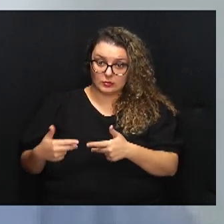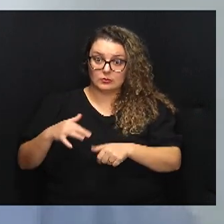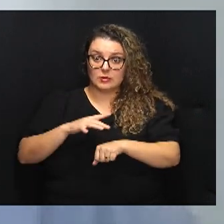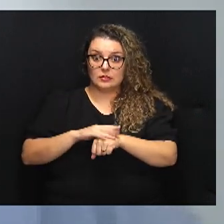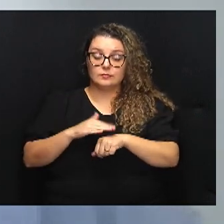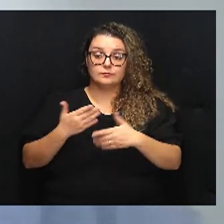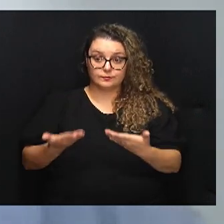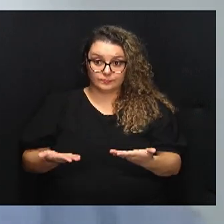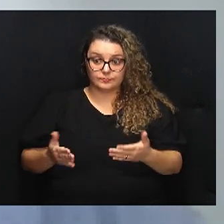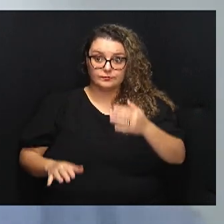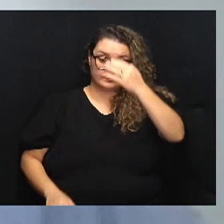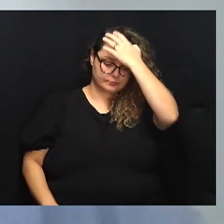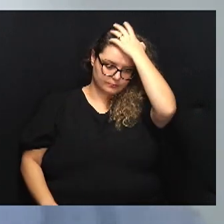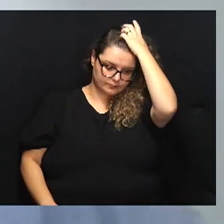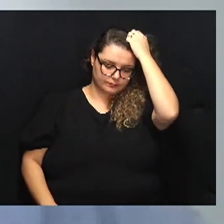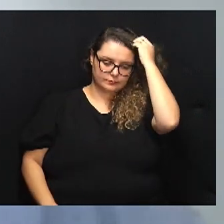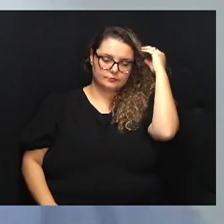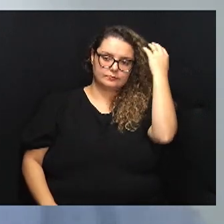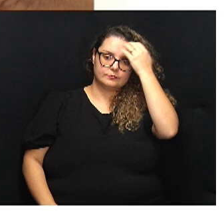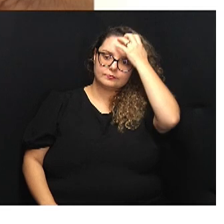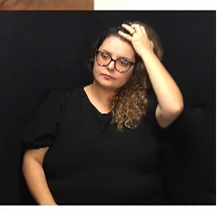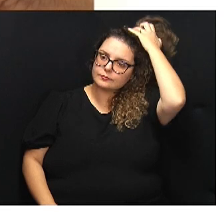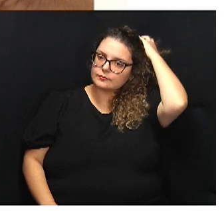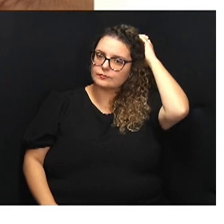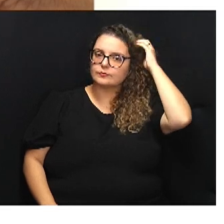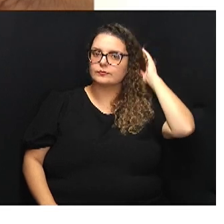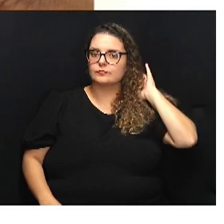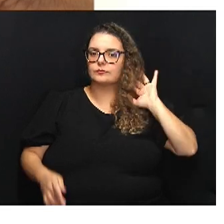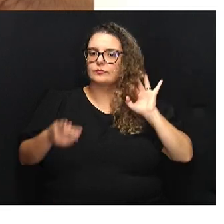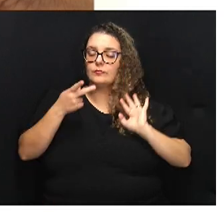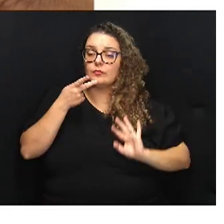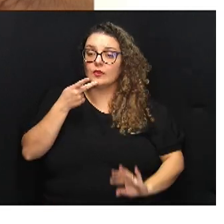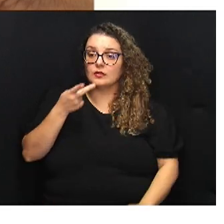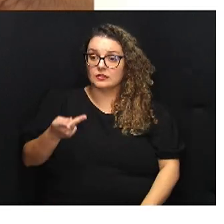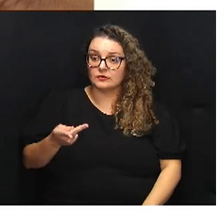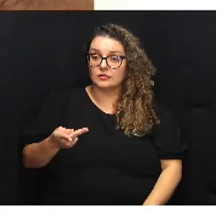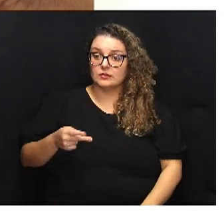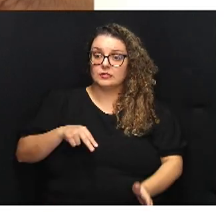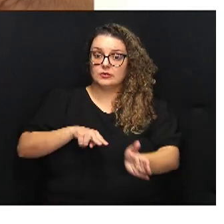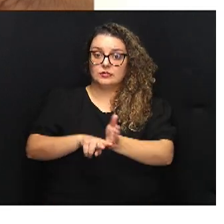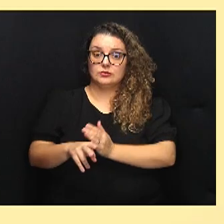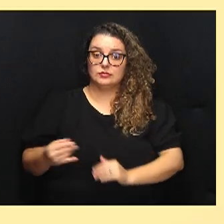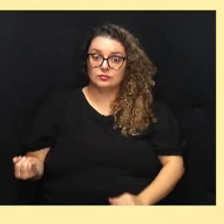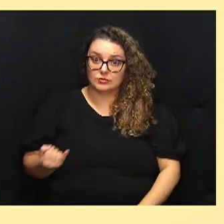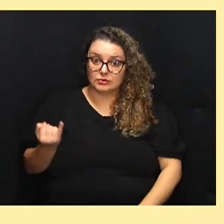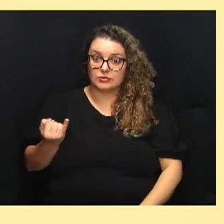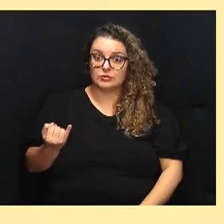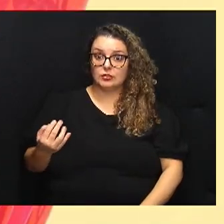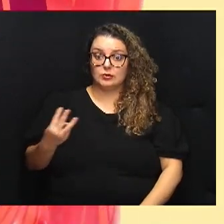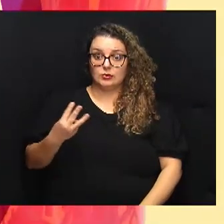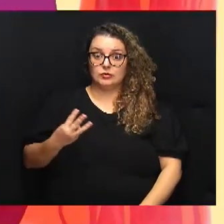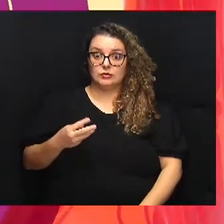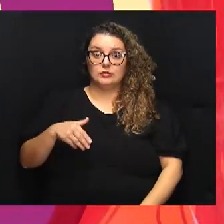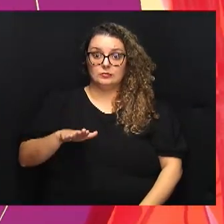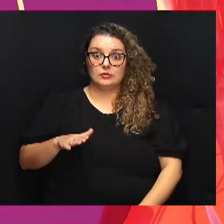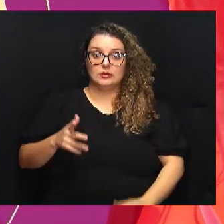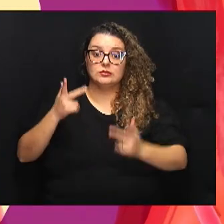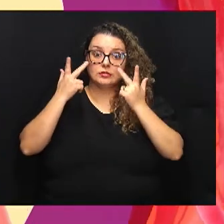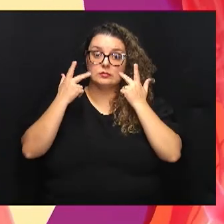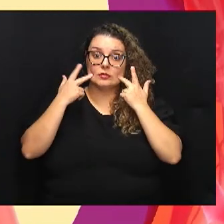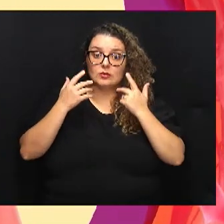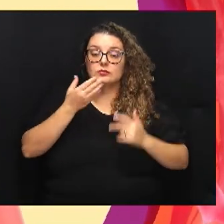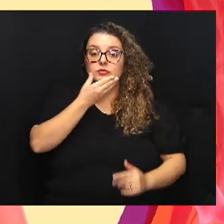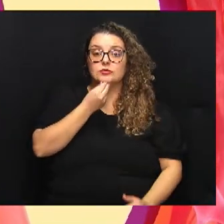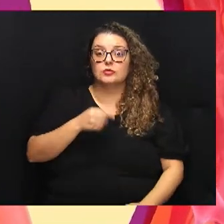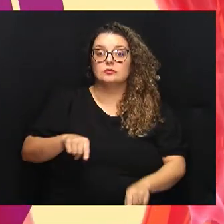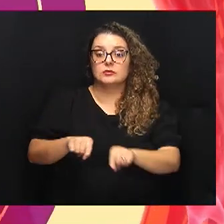doença, Você comentou muito bem a importância desse diagnóstico, o terceiro mais frequente nos homens e nas mulheres, mas